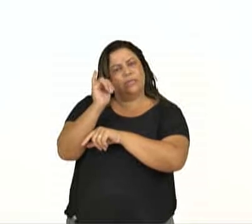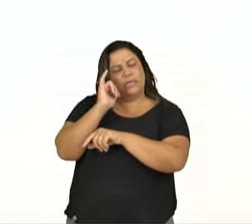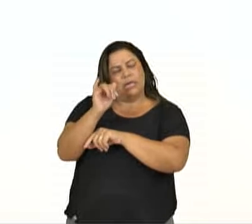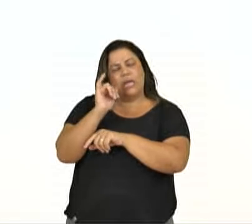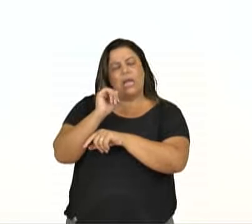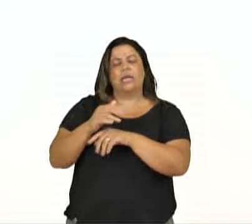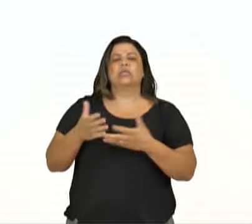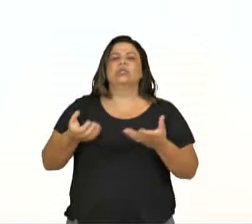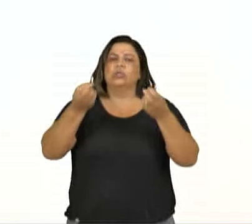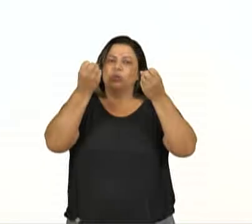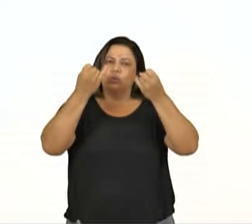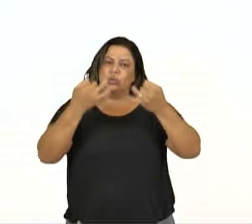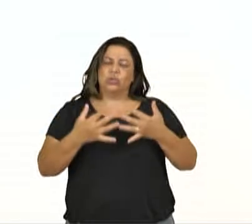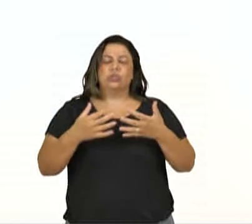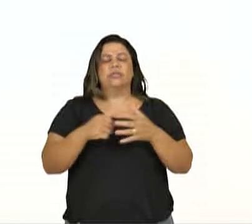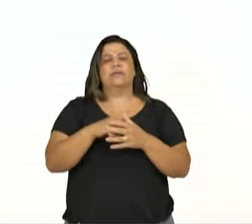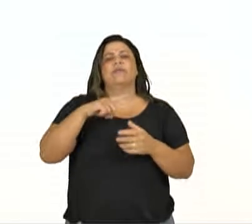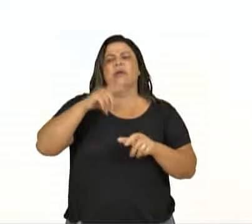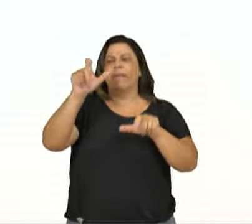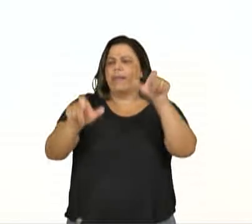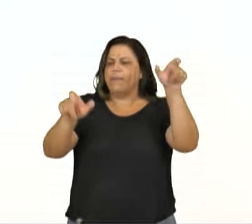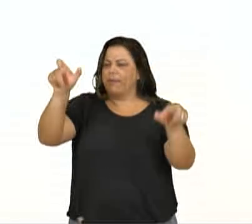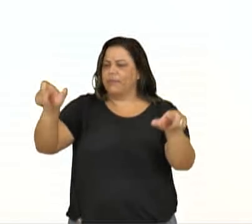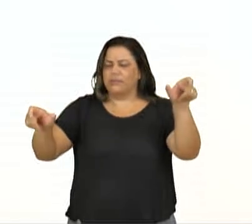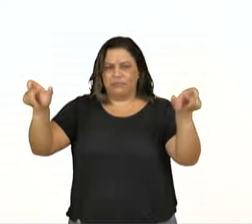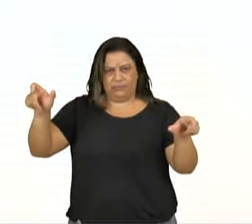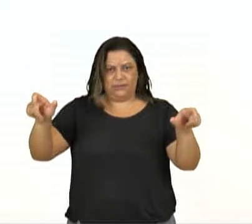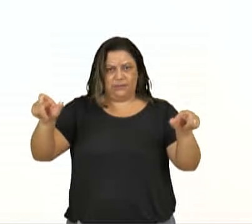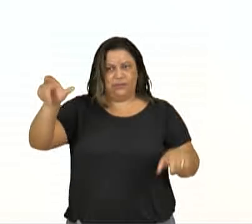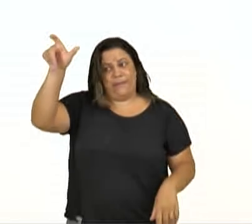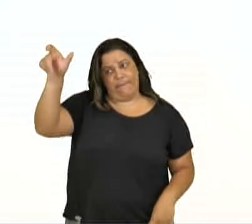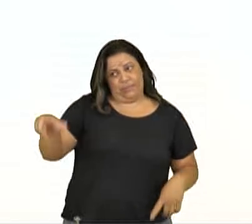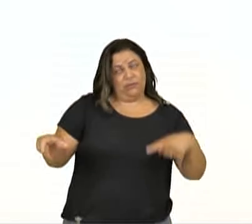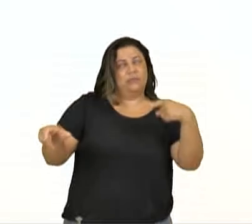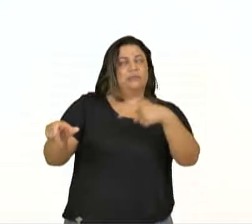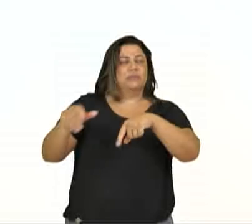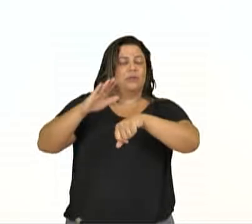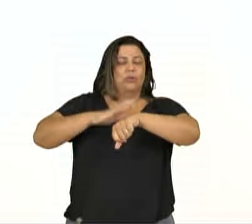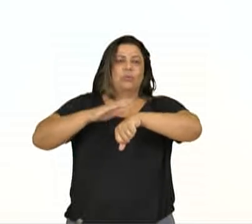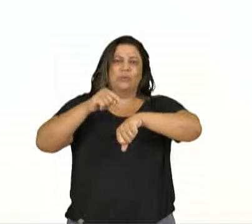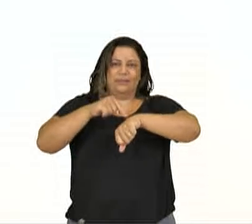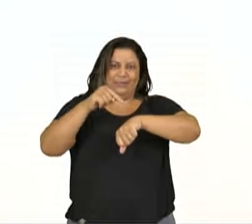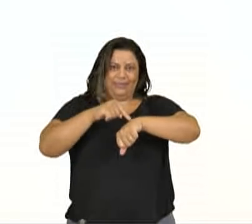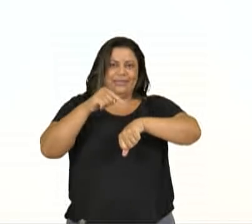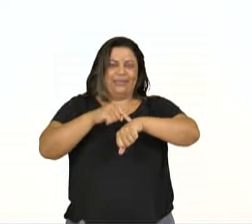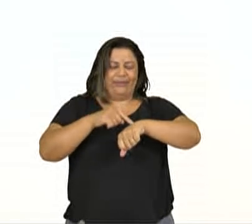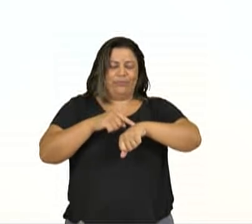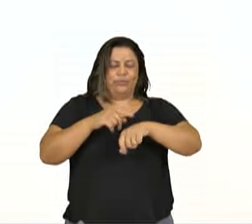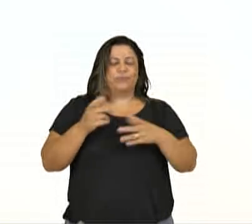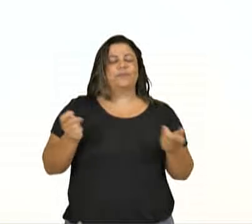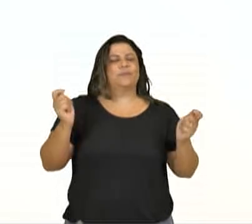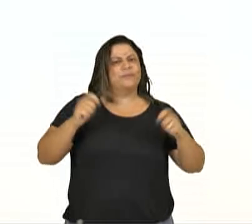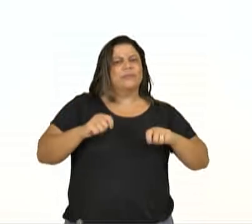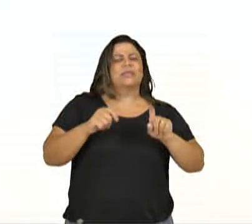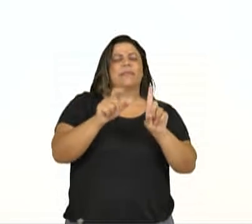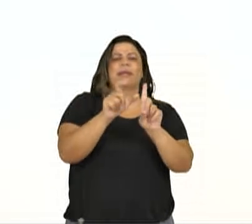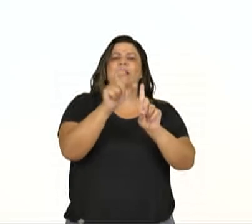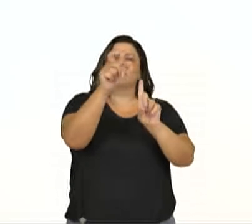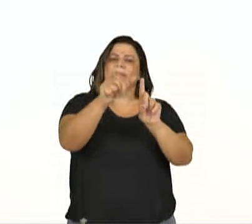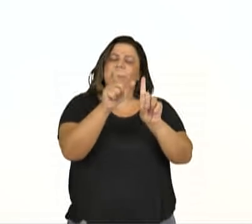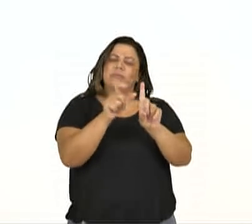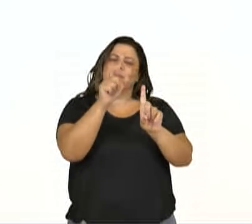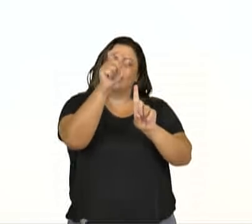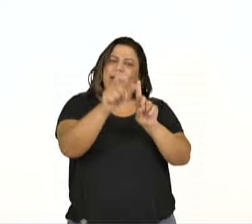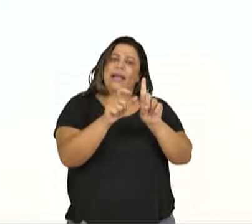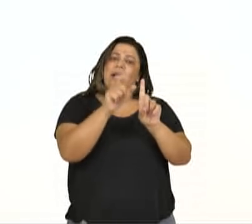enredo, personagens, tempo, lugar e desfecho. Também utilizam-se das linguagens verbal e não verbal, bem como